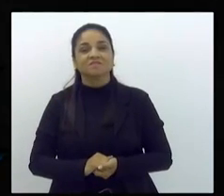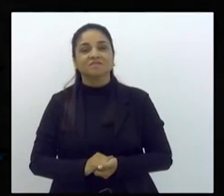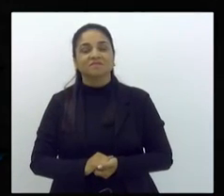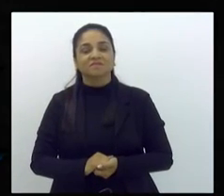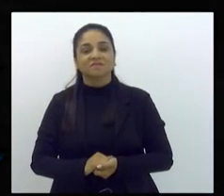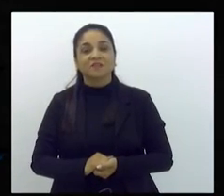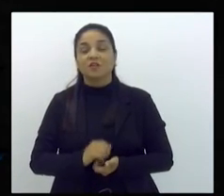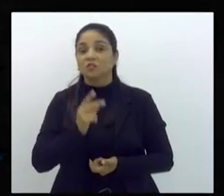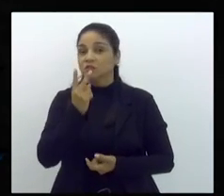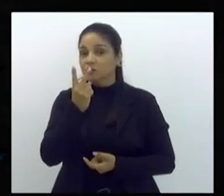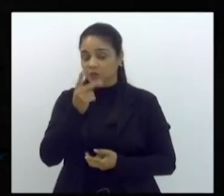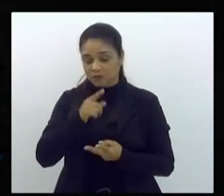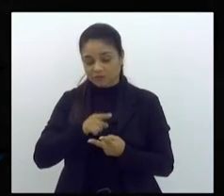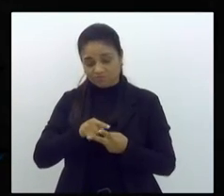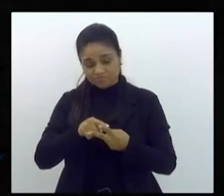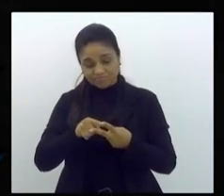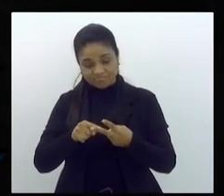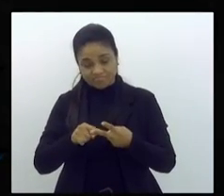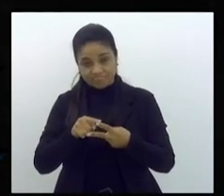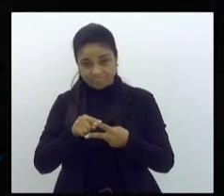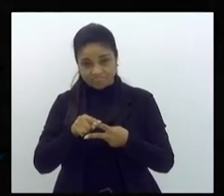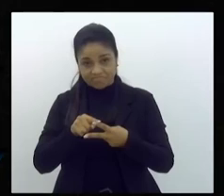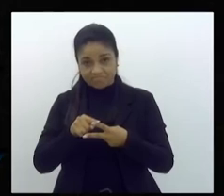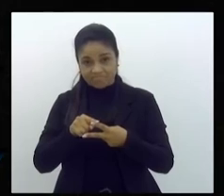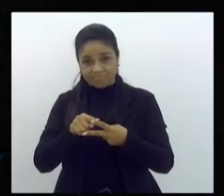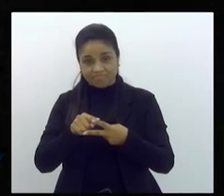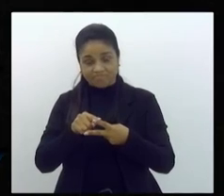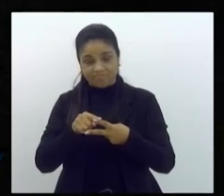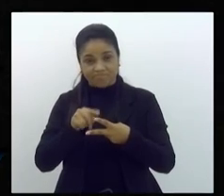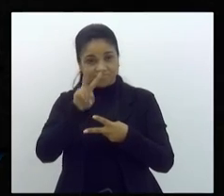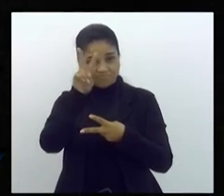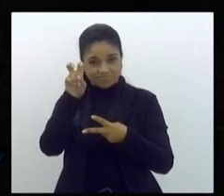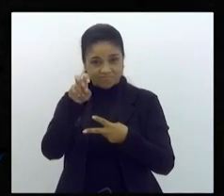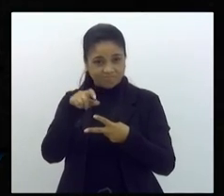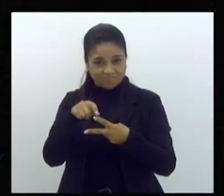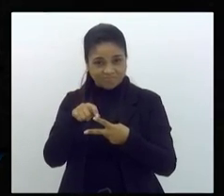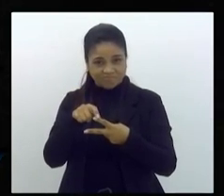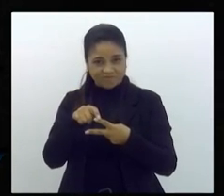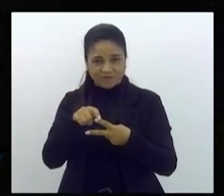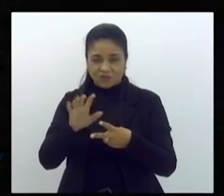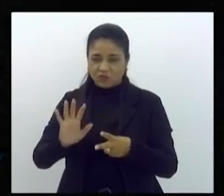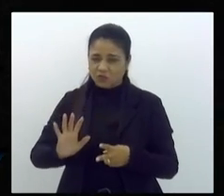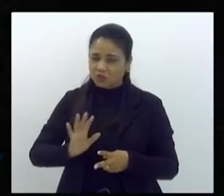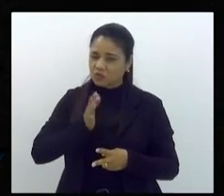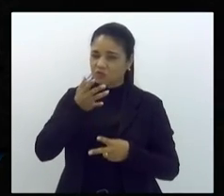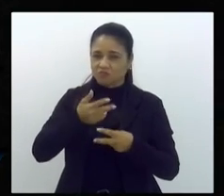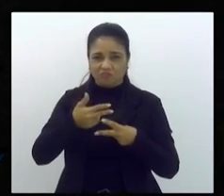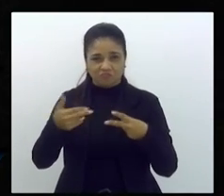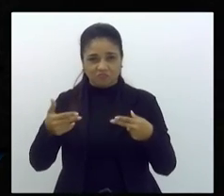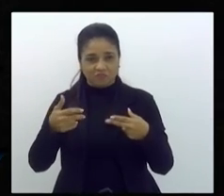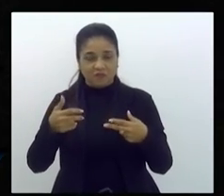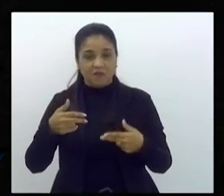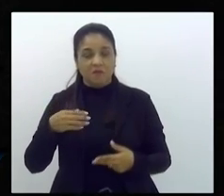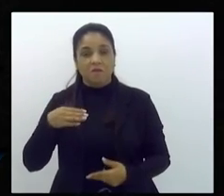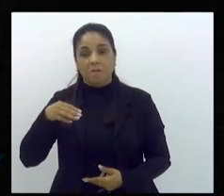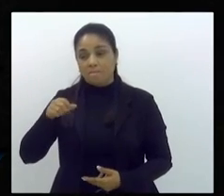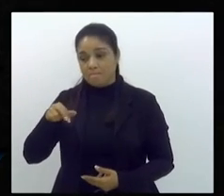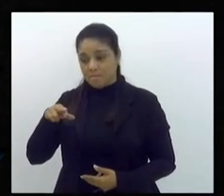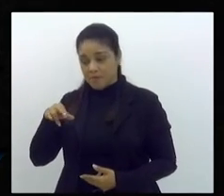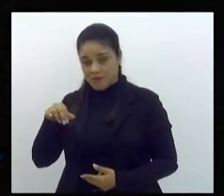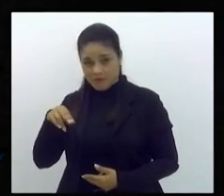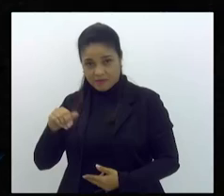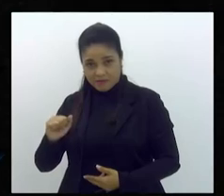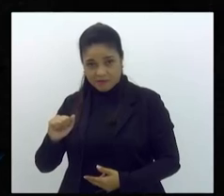duas coisas a primeira a despeito da das coisas horríveis que deputada Marina do MST